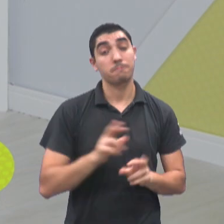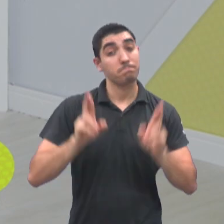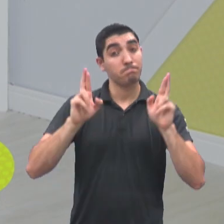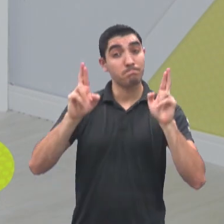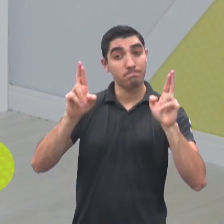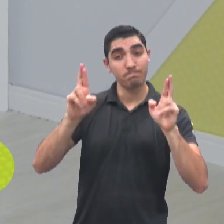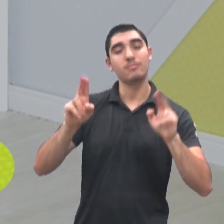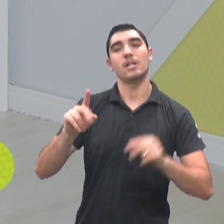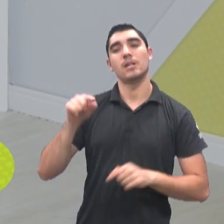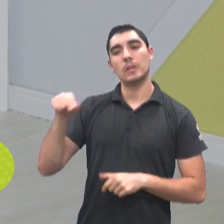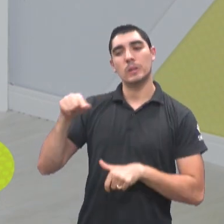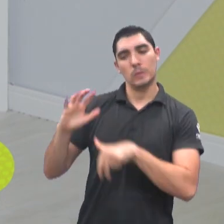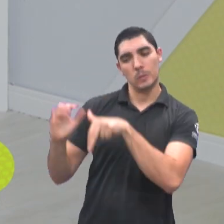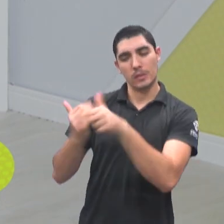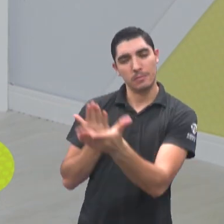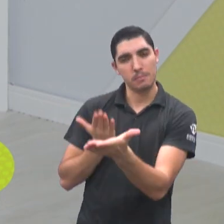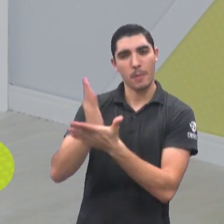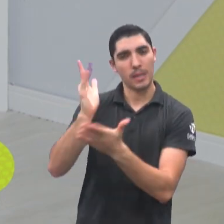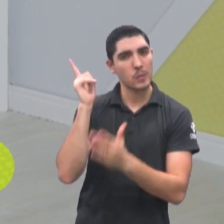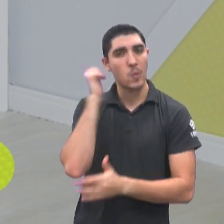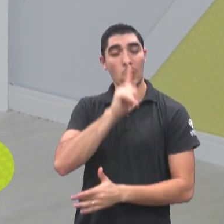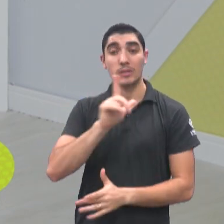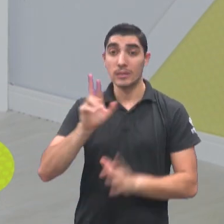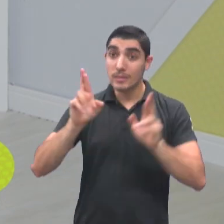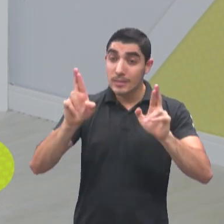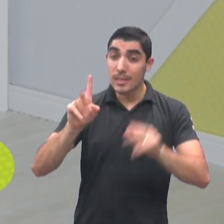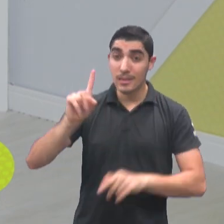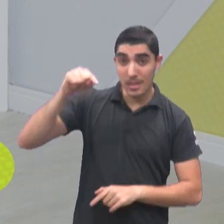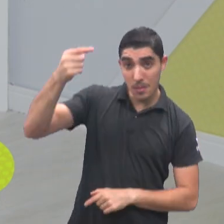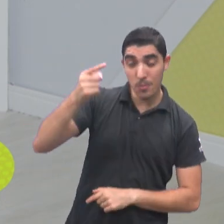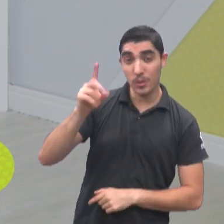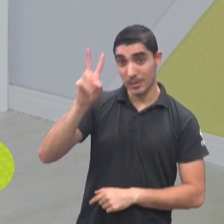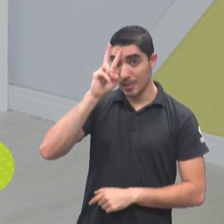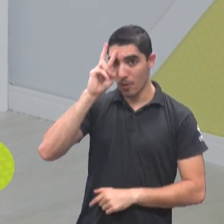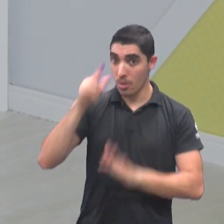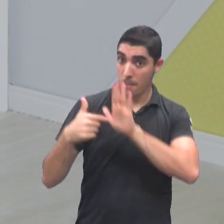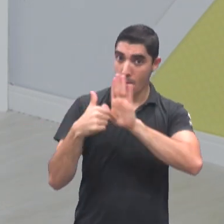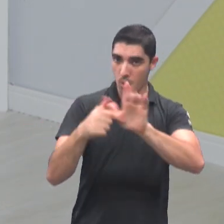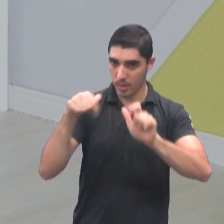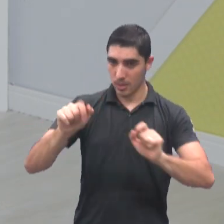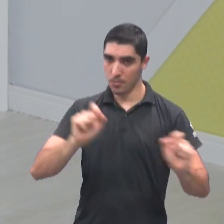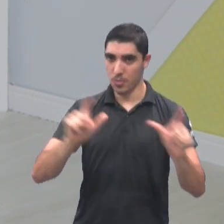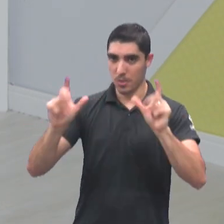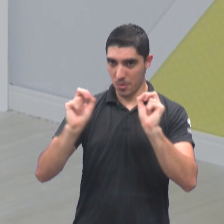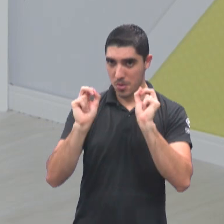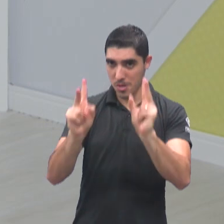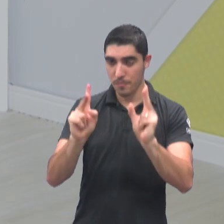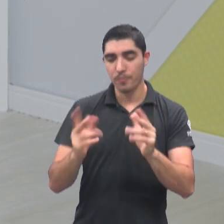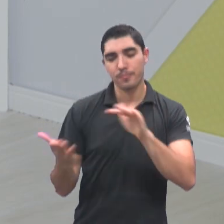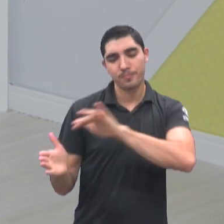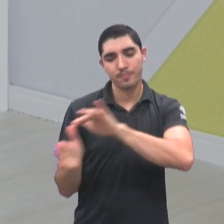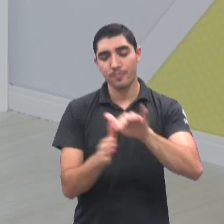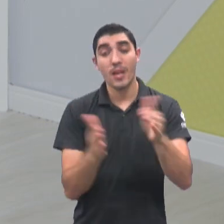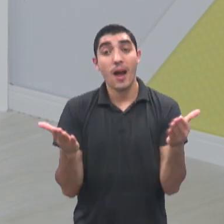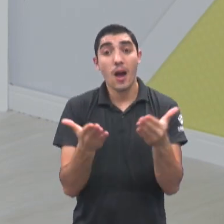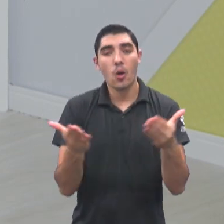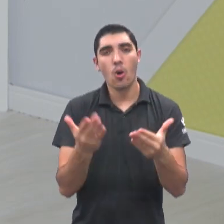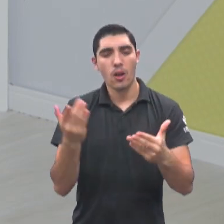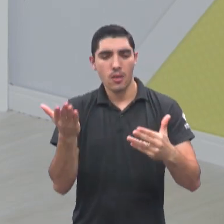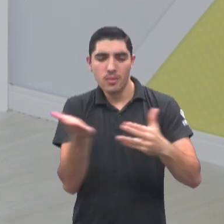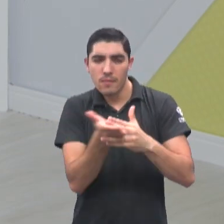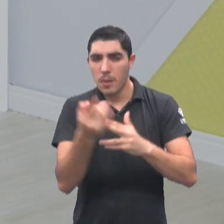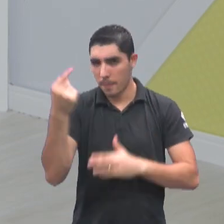a gente vai trazer todos os detalhes, se Deus quiser, da classificação do Tigre do Vale, tá certo? A gente vai para o primeiro intervalo do dia. Na volta